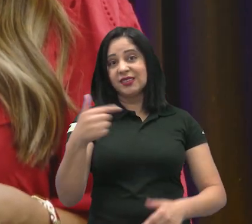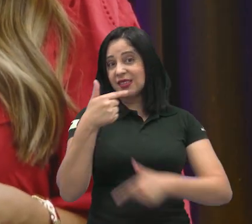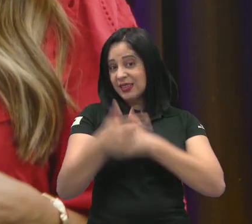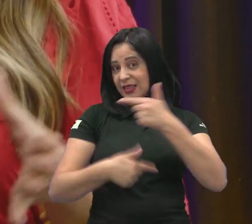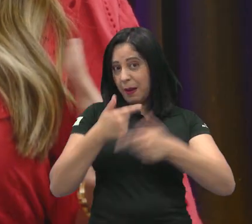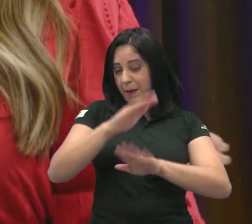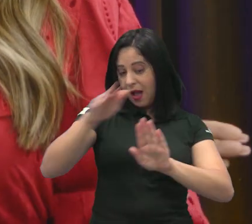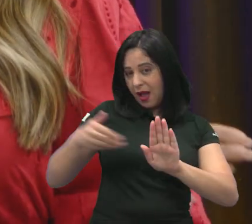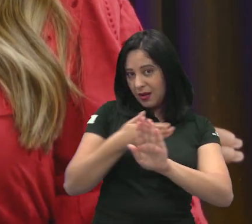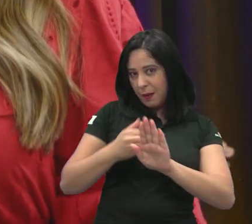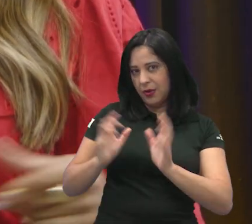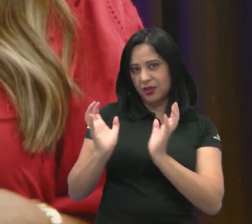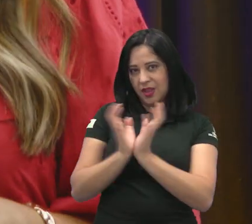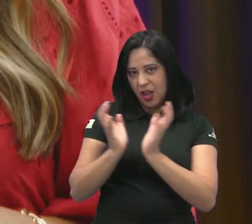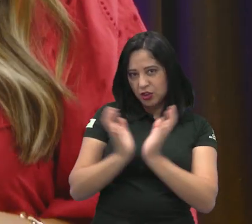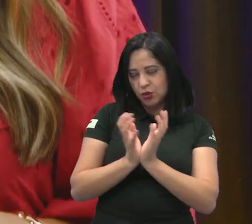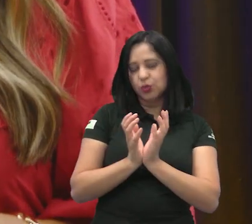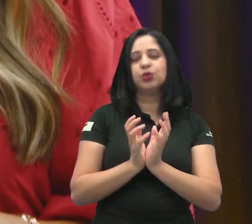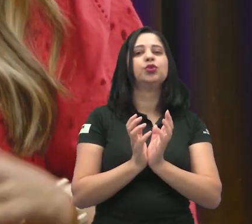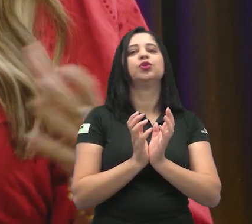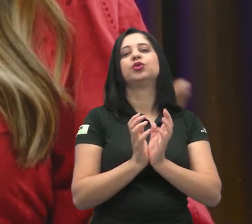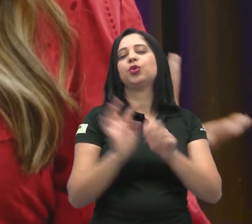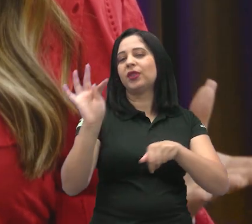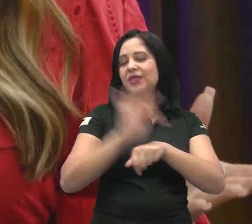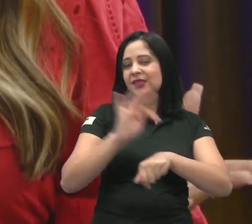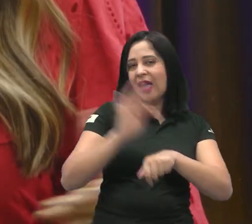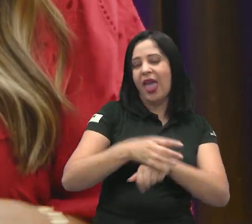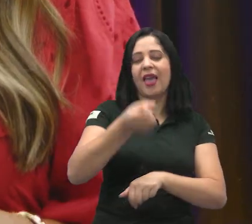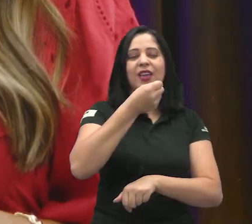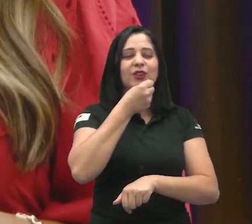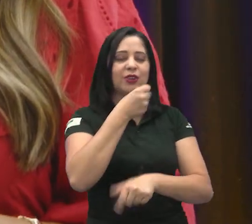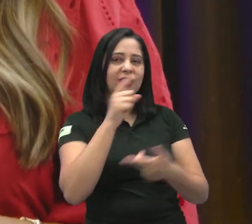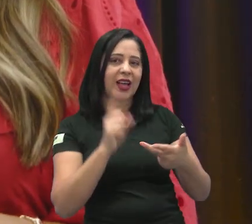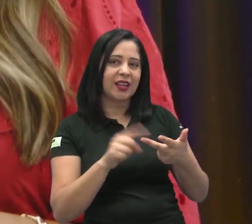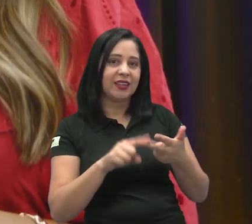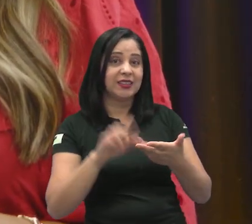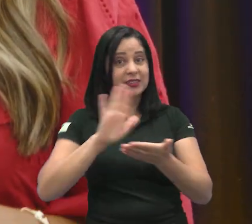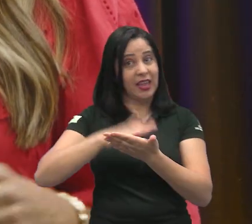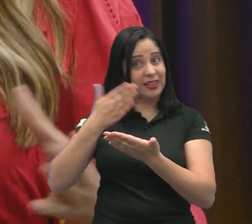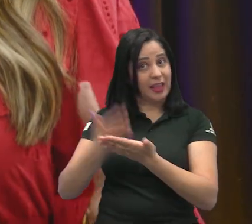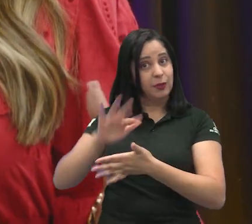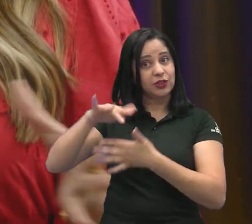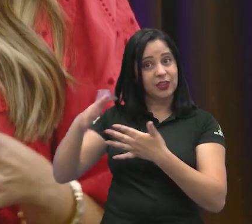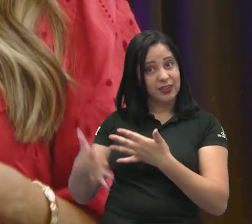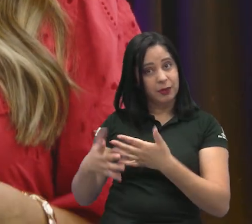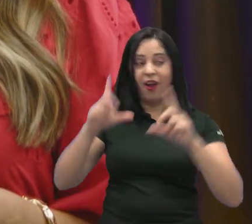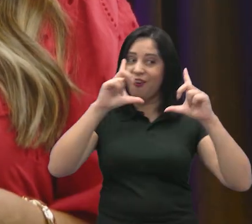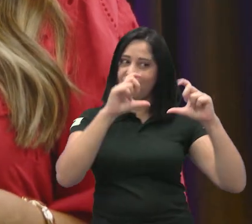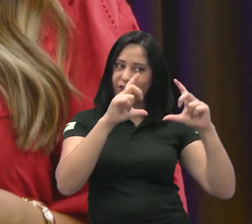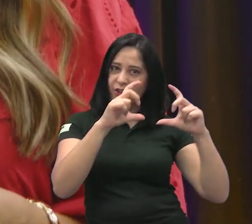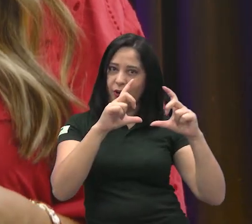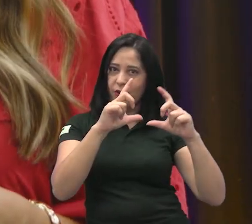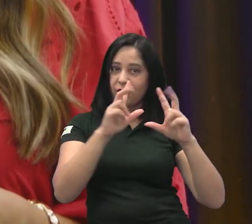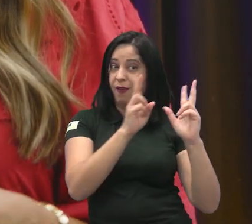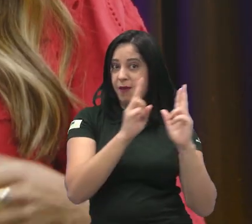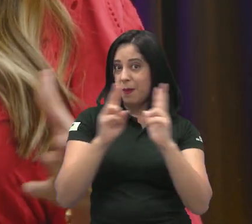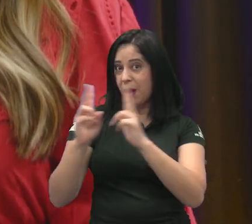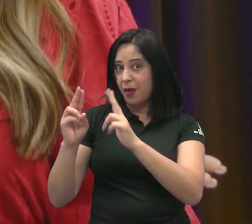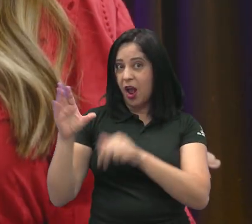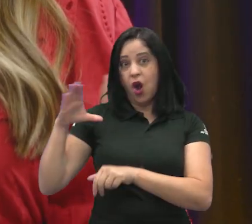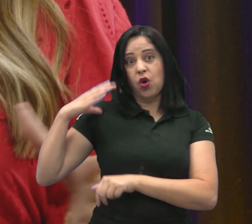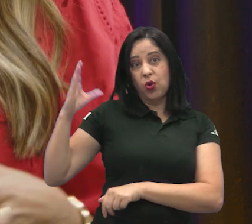funcionar. A equipe técnica, produtores, jornalistas, cinegrafistas, intérpretes de Libra,